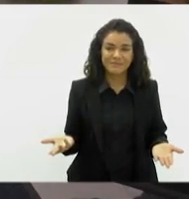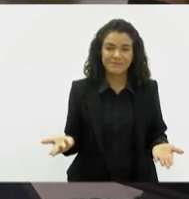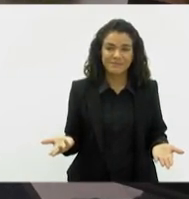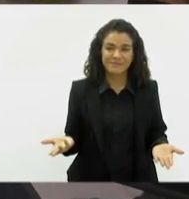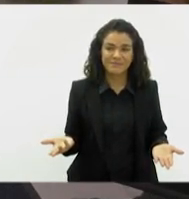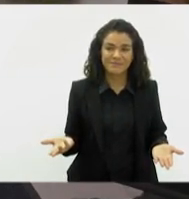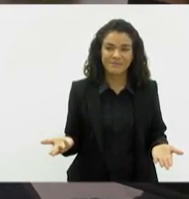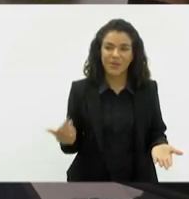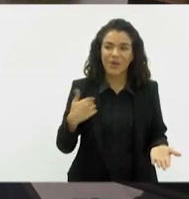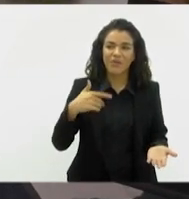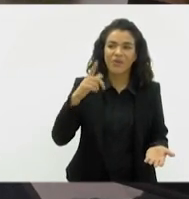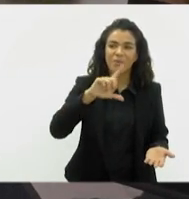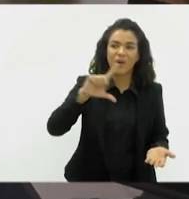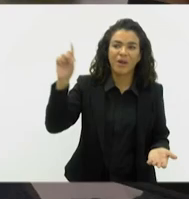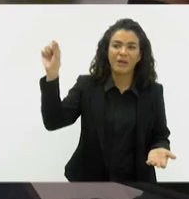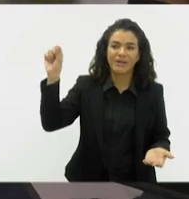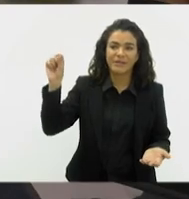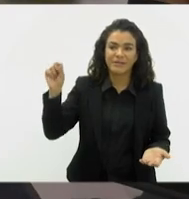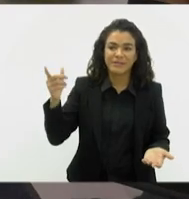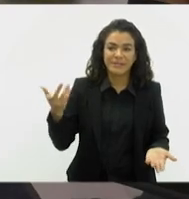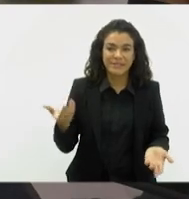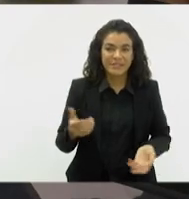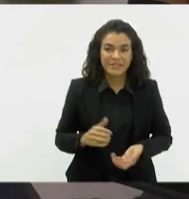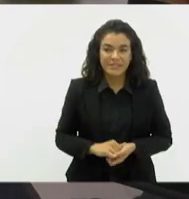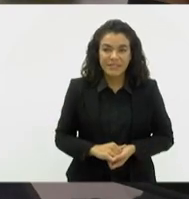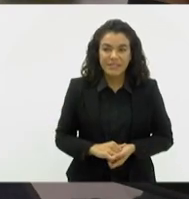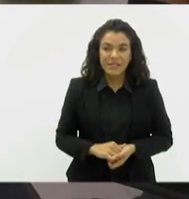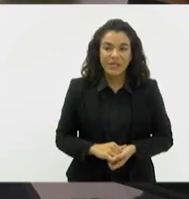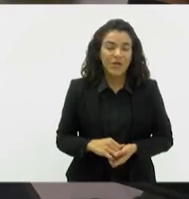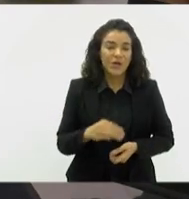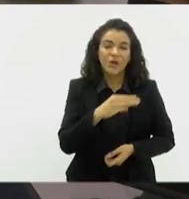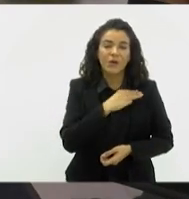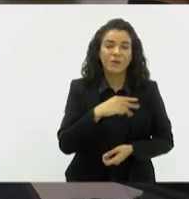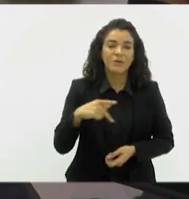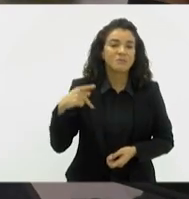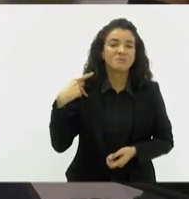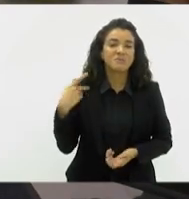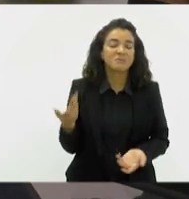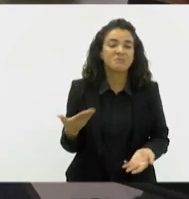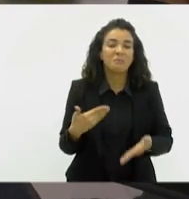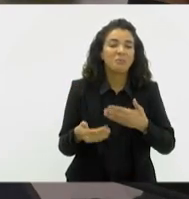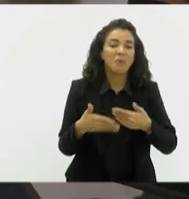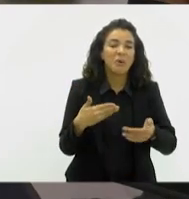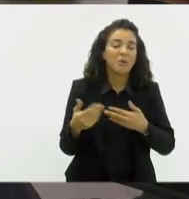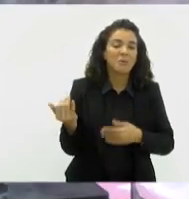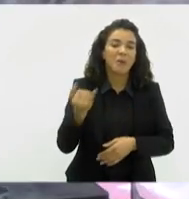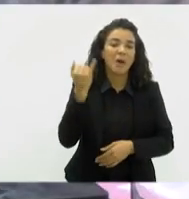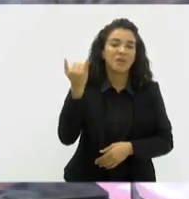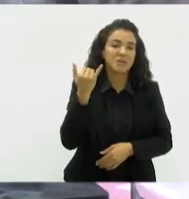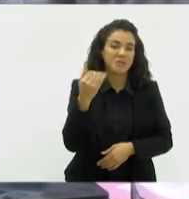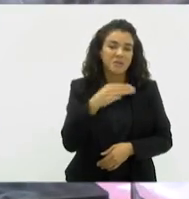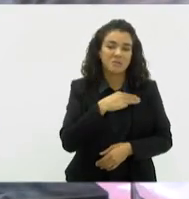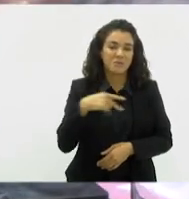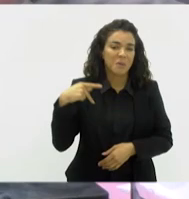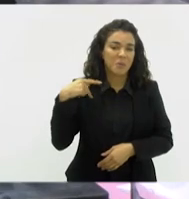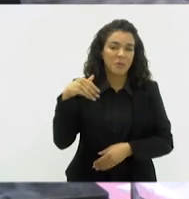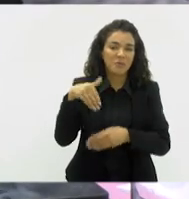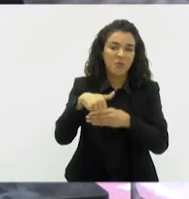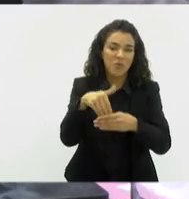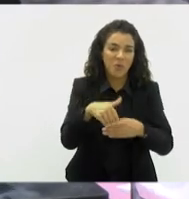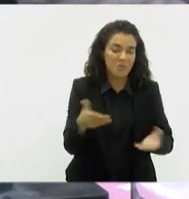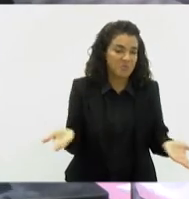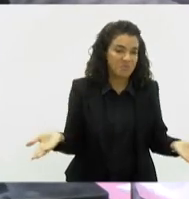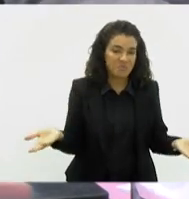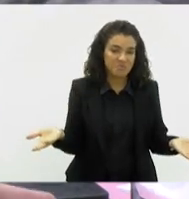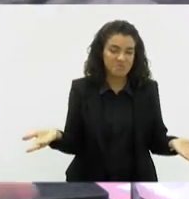embora. Enfim. Falou, o Ministério Público voltou. Pouco importa se o Ministério Público voltou. Eu tenho toda a prerrogativa aqui de discordar do